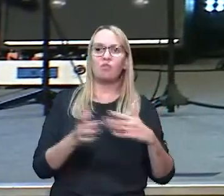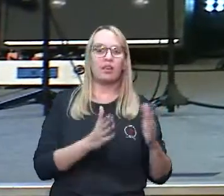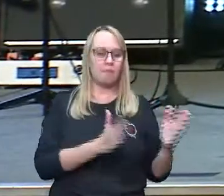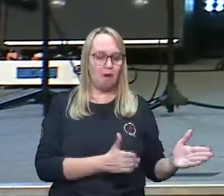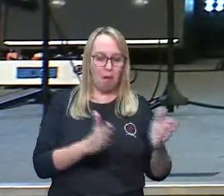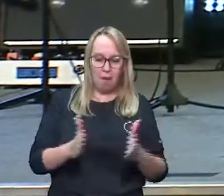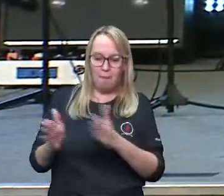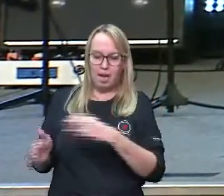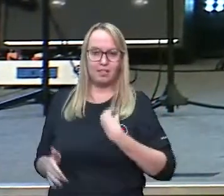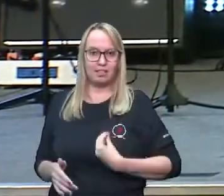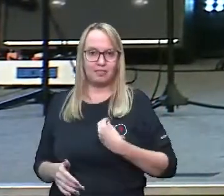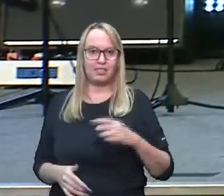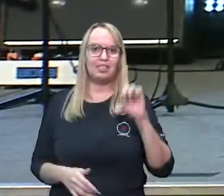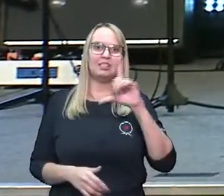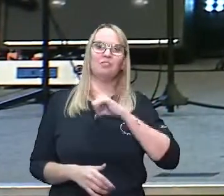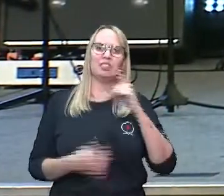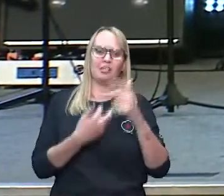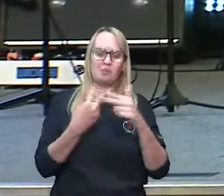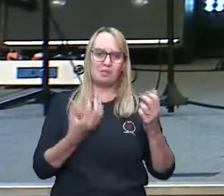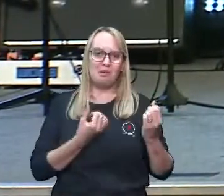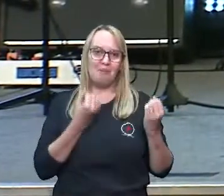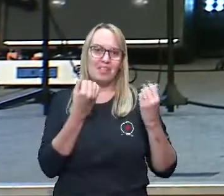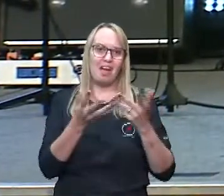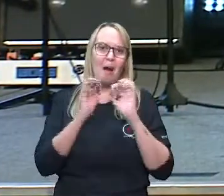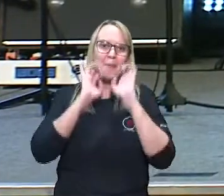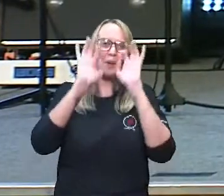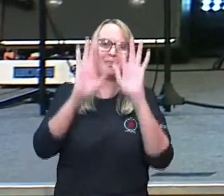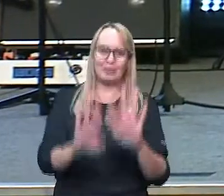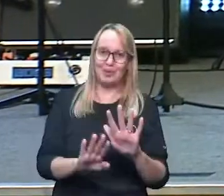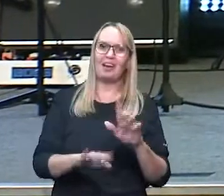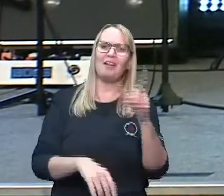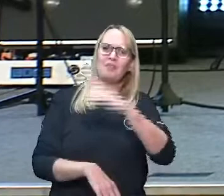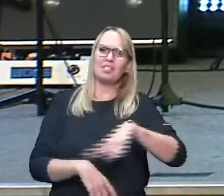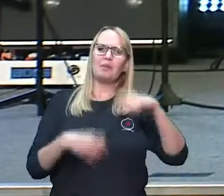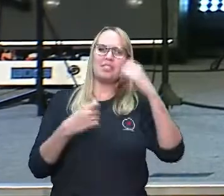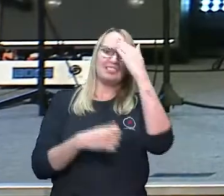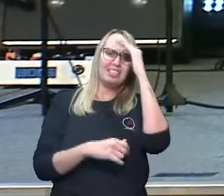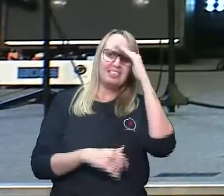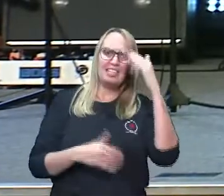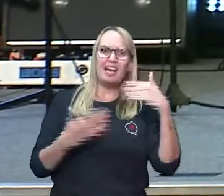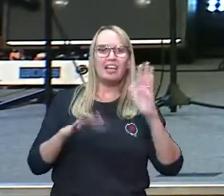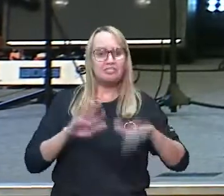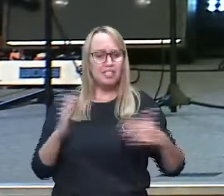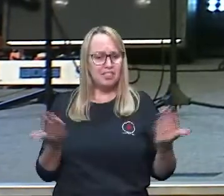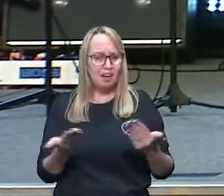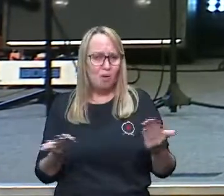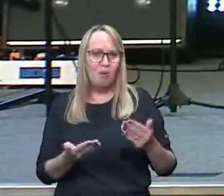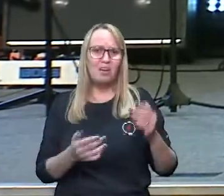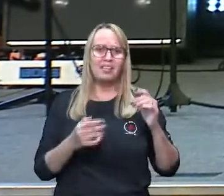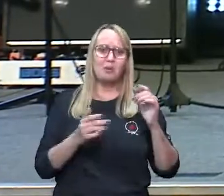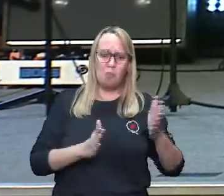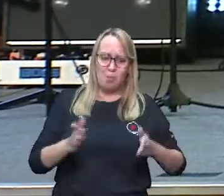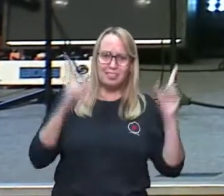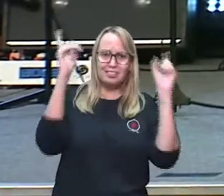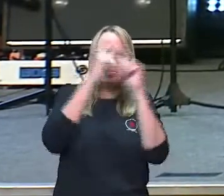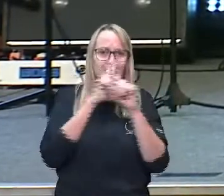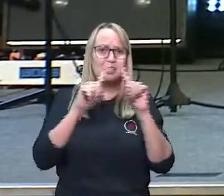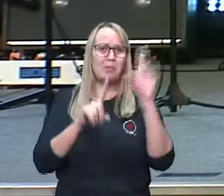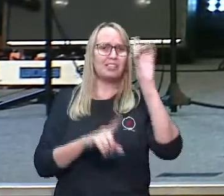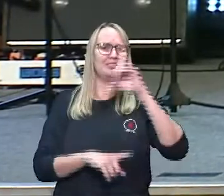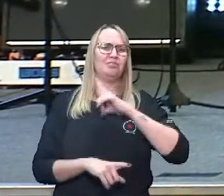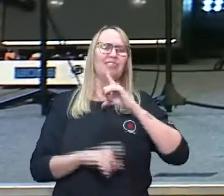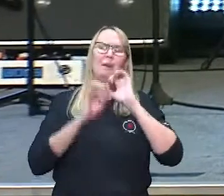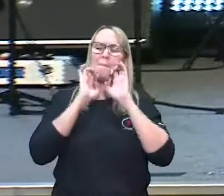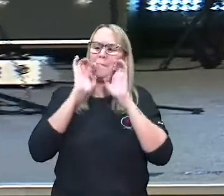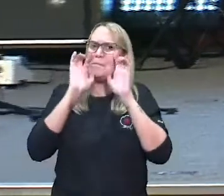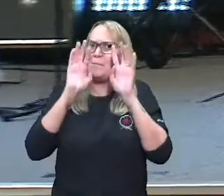vida, Deus tem algo para liberar sobre mim. Você tem que entender que você pode estar numa fase difícil hoje, mas Deus tem uma